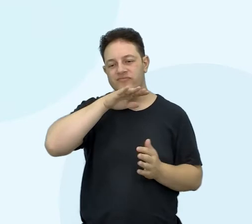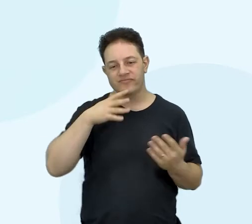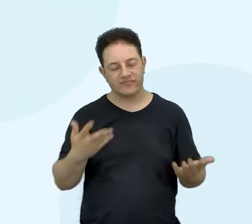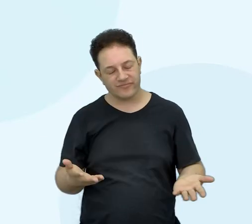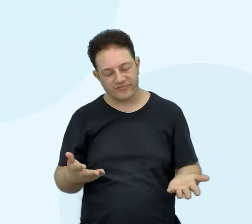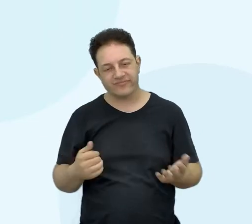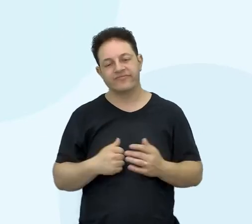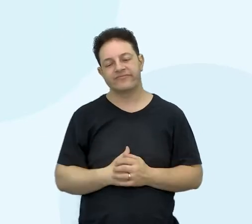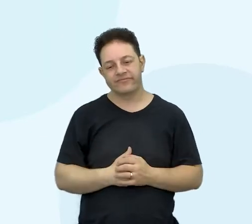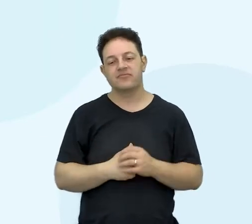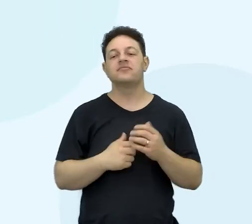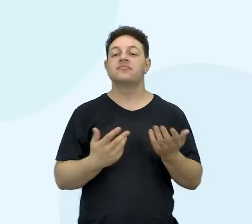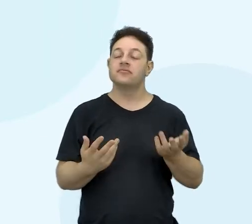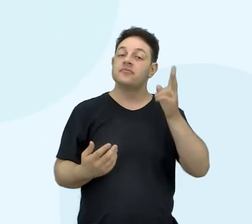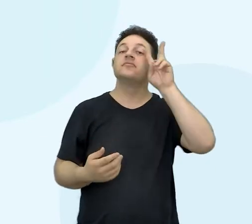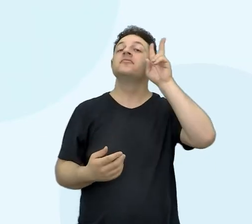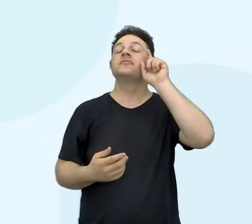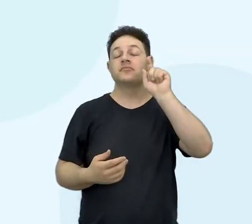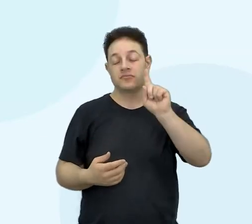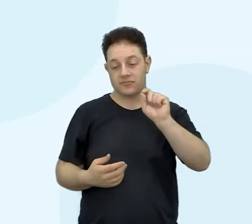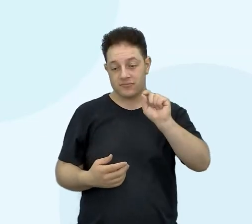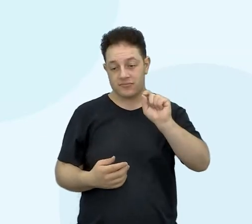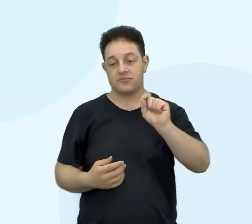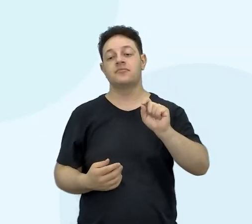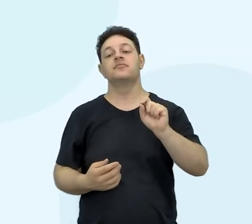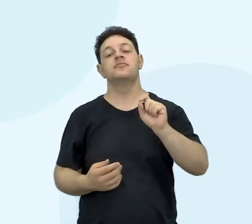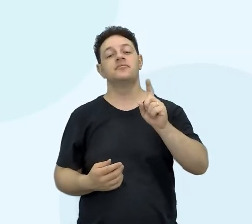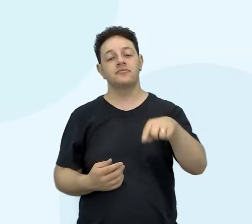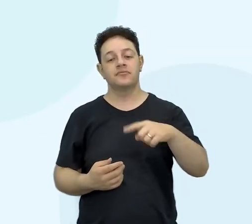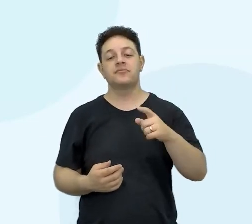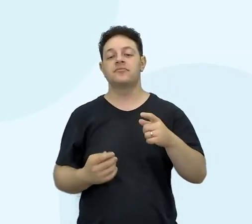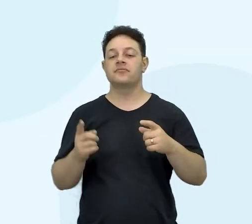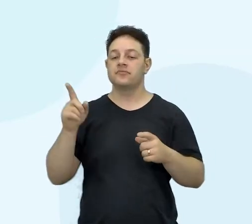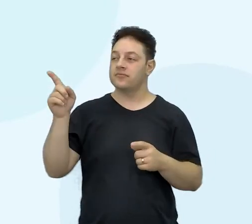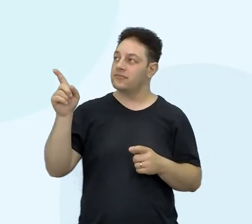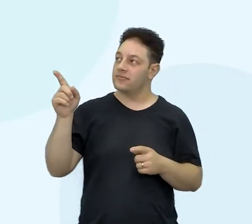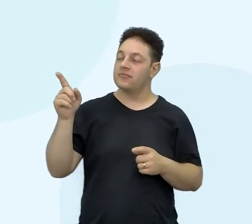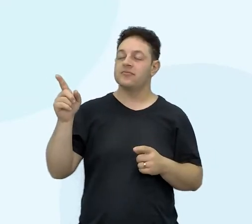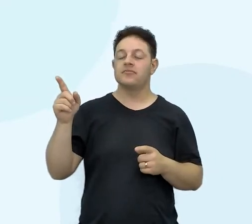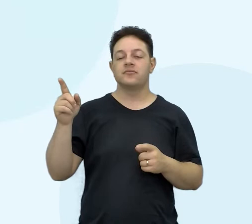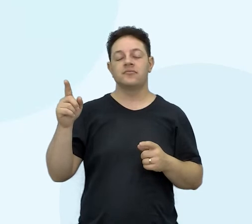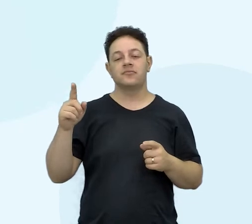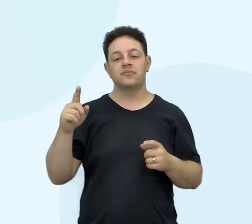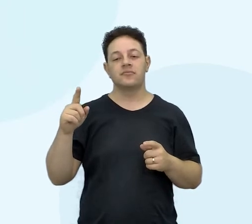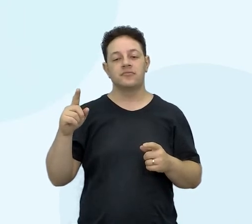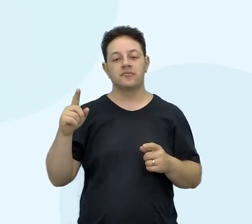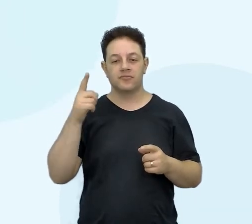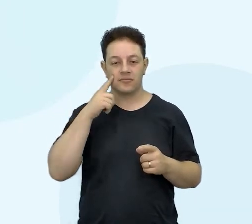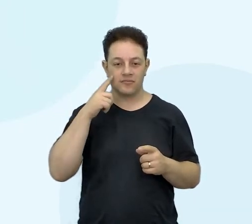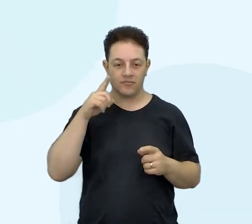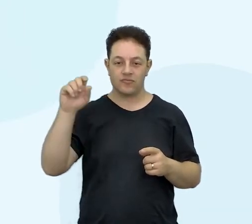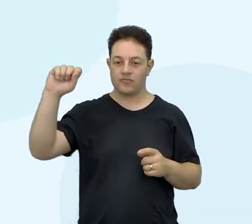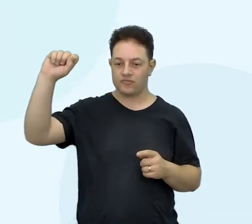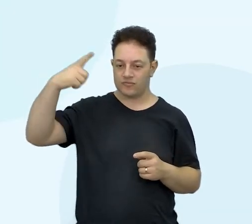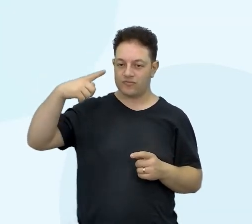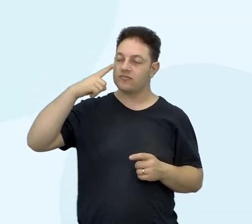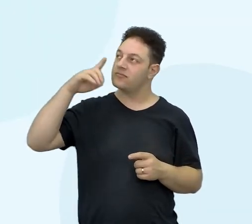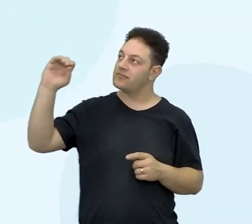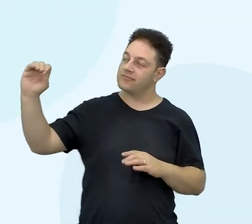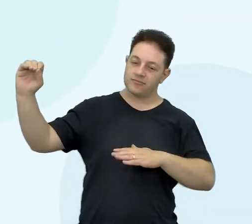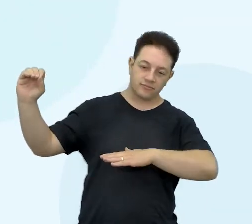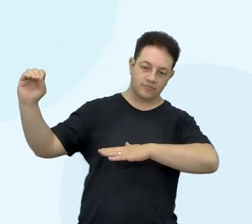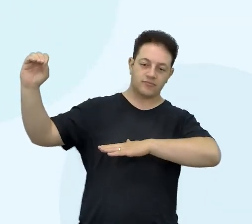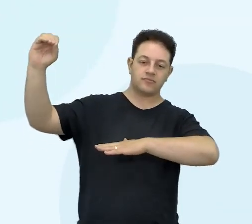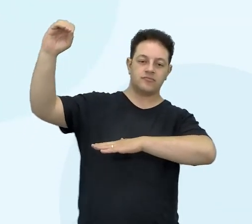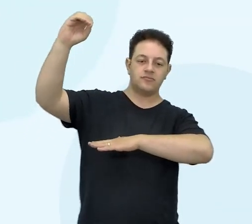de iluminação, lembrando novamente o movimento do aparente do Sol em relação à Terra,